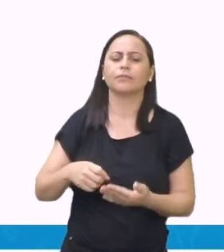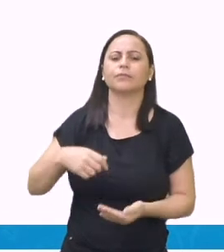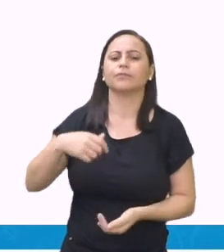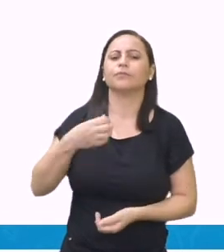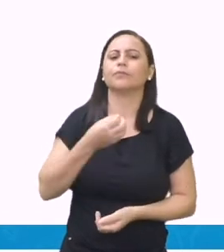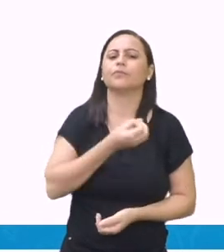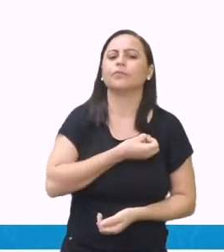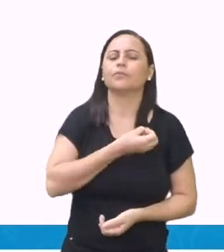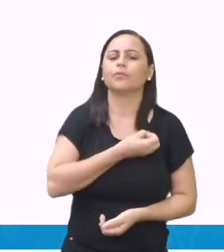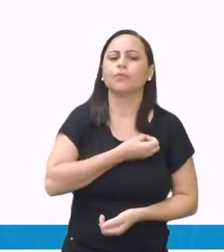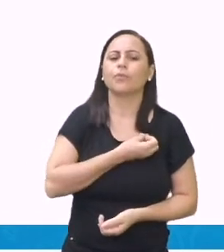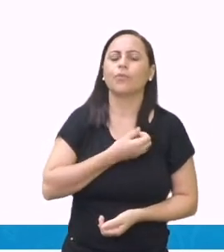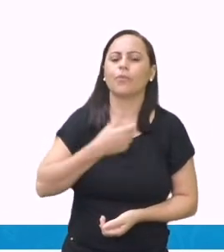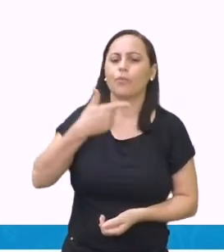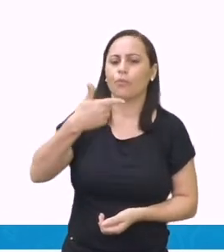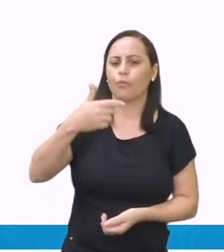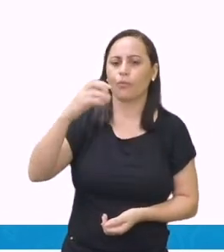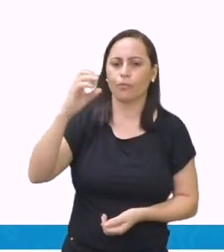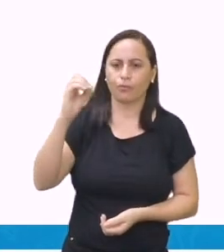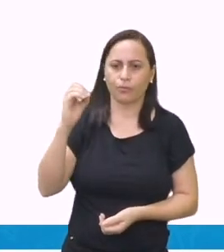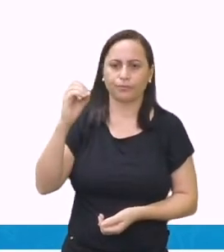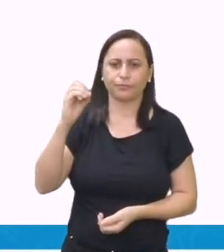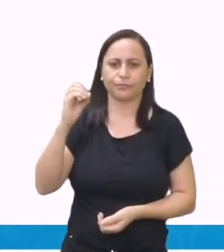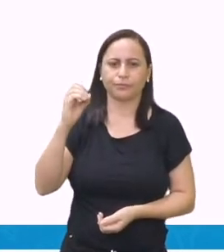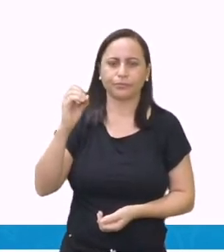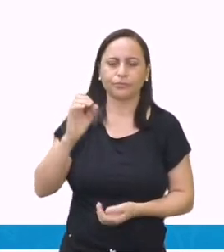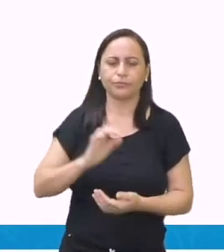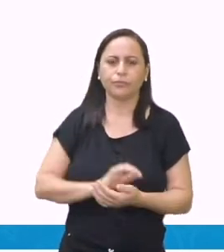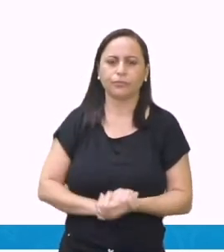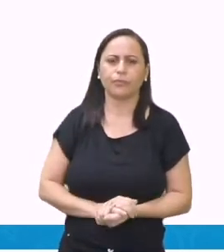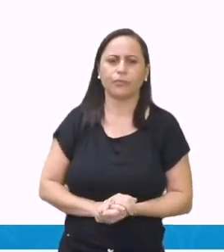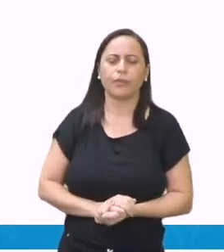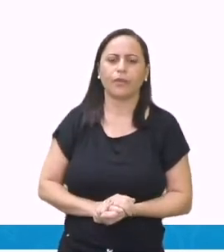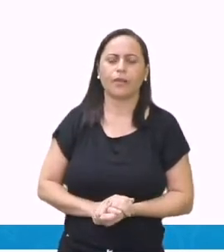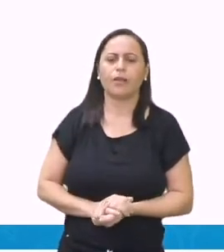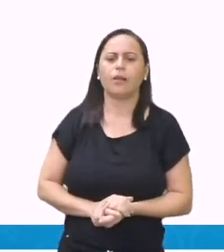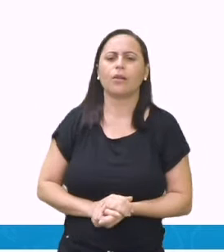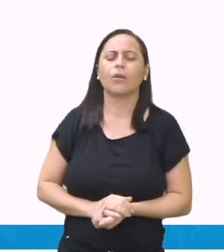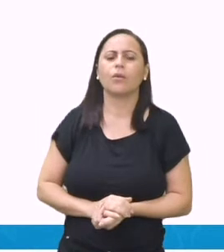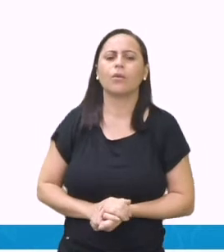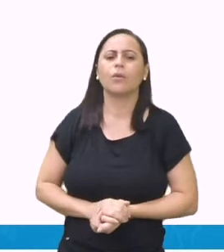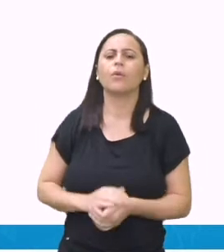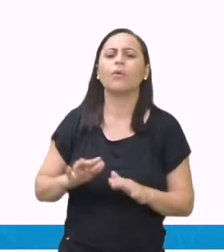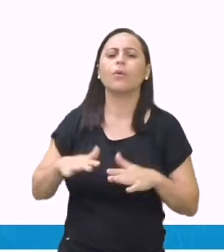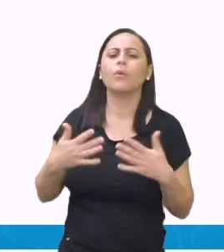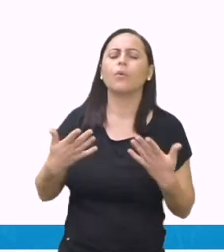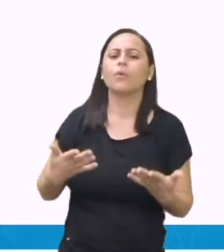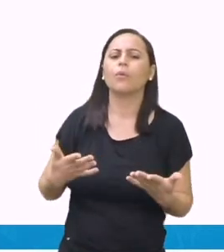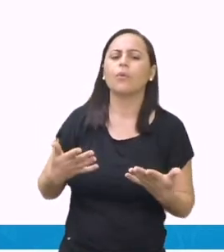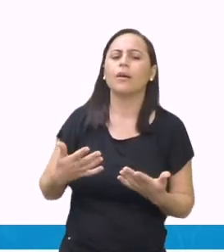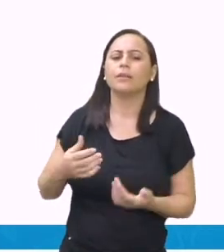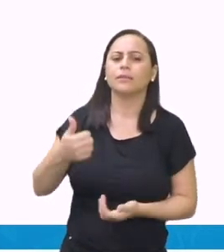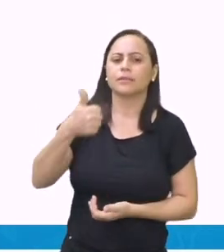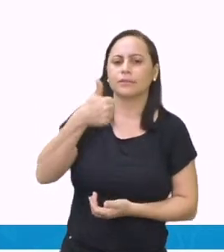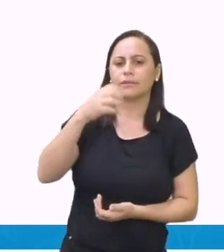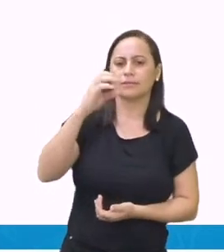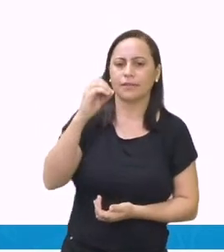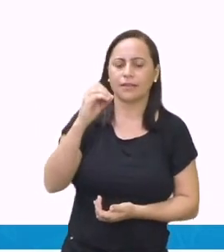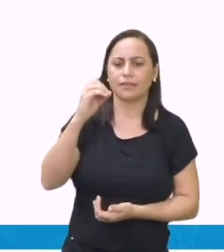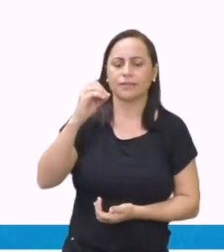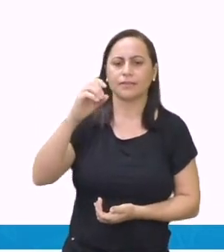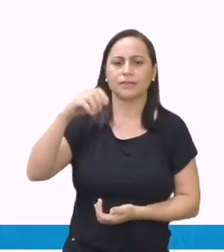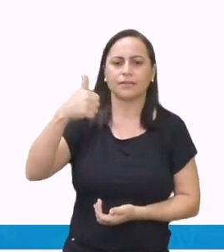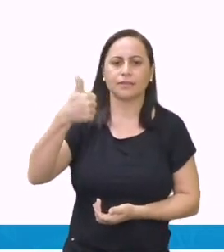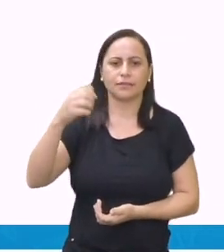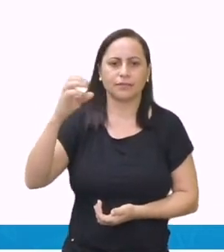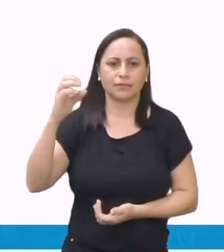Dessa forma, ó. 20. Agora aqui, quantas barrinhas tem? Vamos contar de 10 em 10, ó.